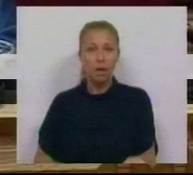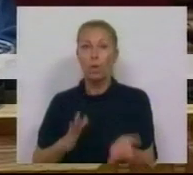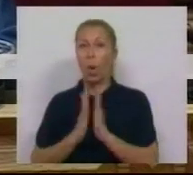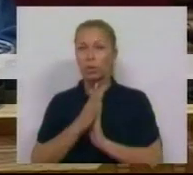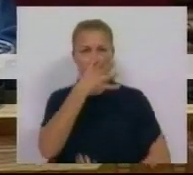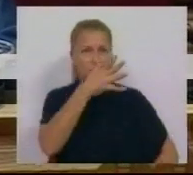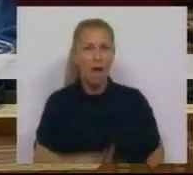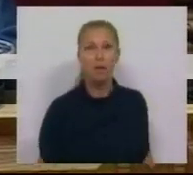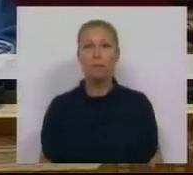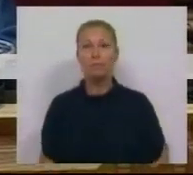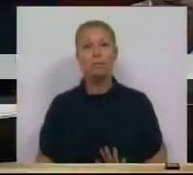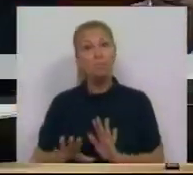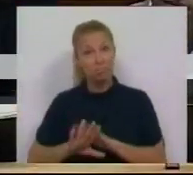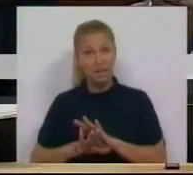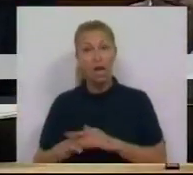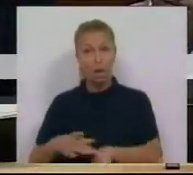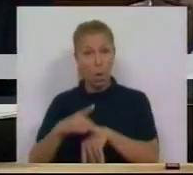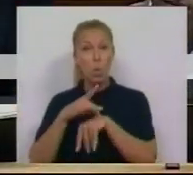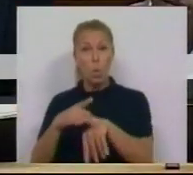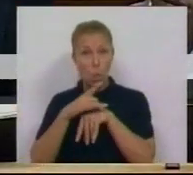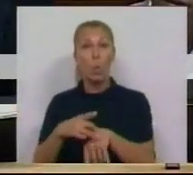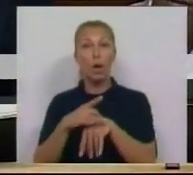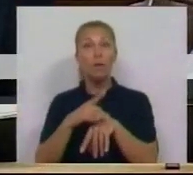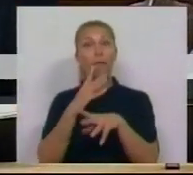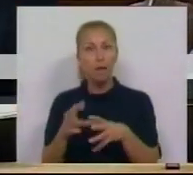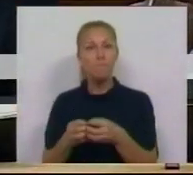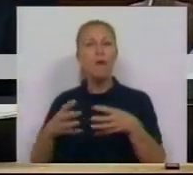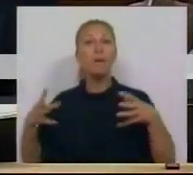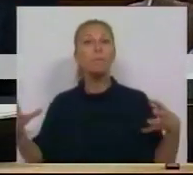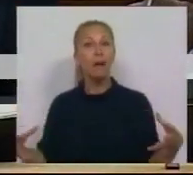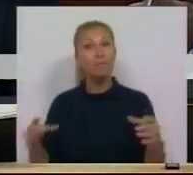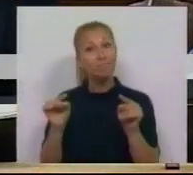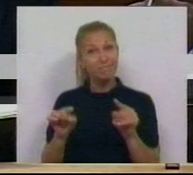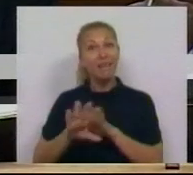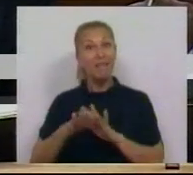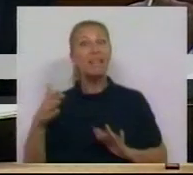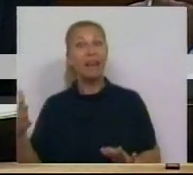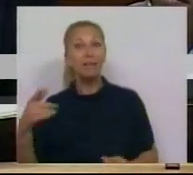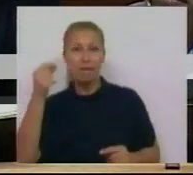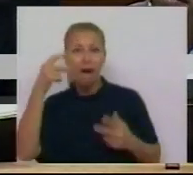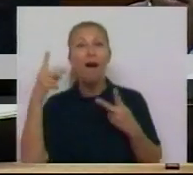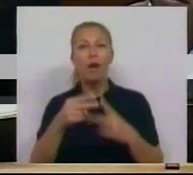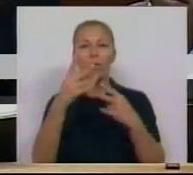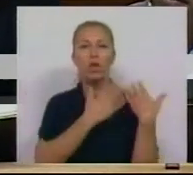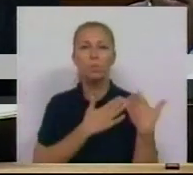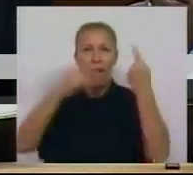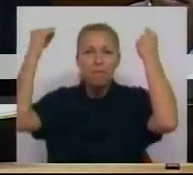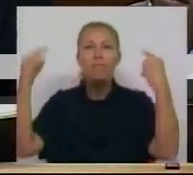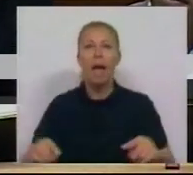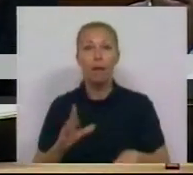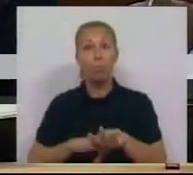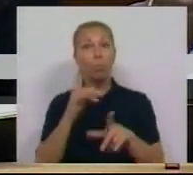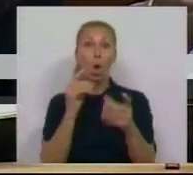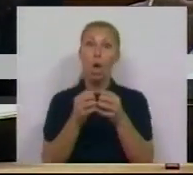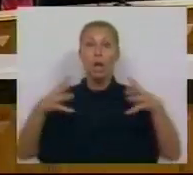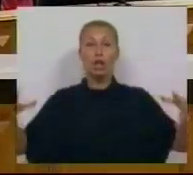xenófoba, extrema-direita que cresceu e de quem esta direita da austeridade é corresponsável pelo seu crescimento.